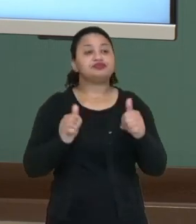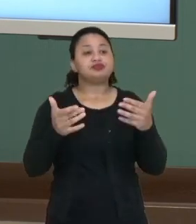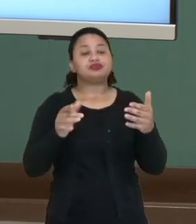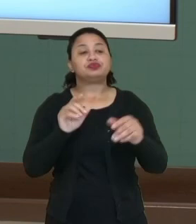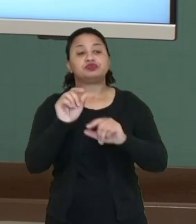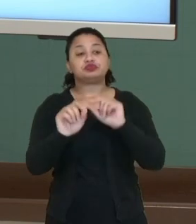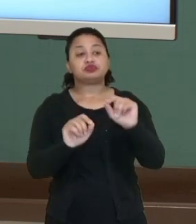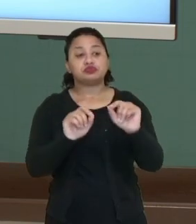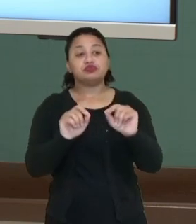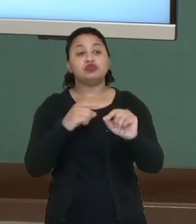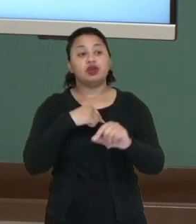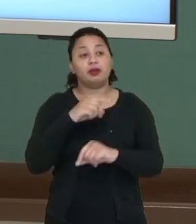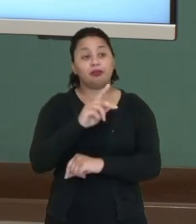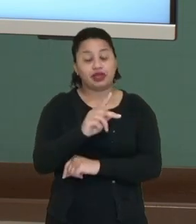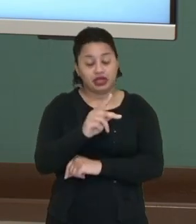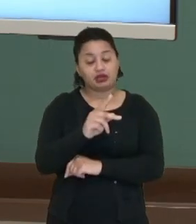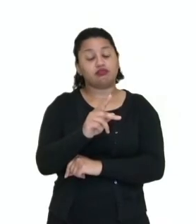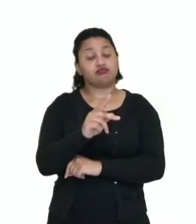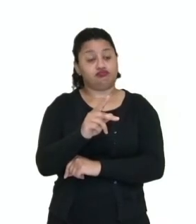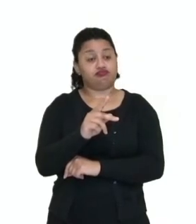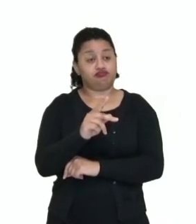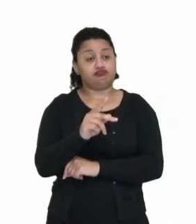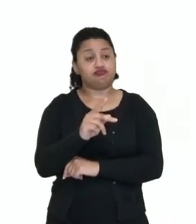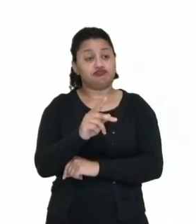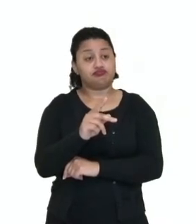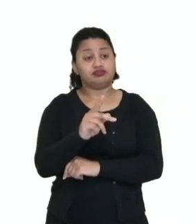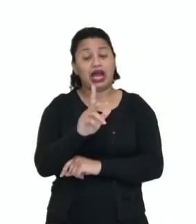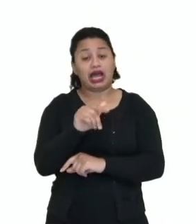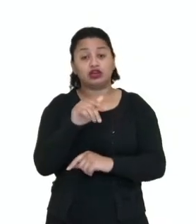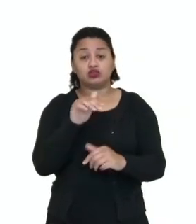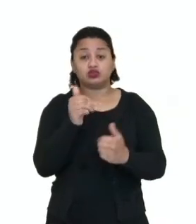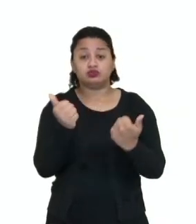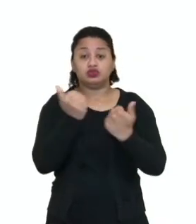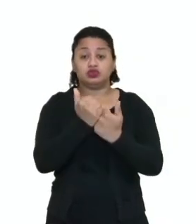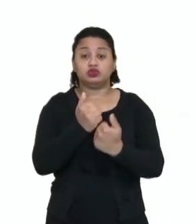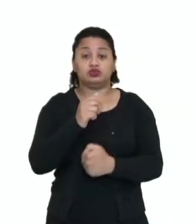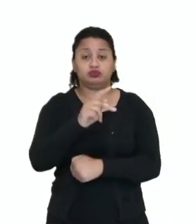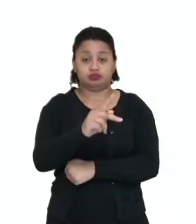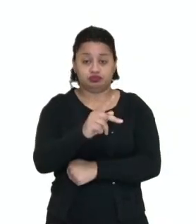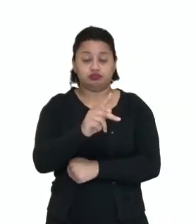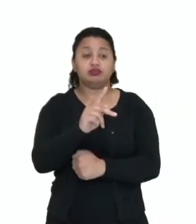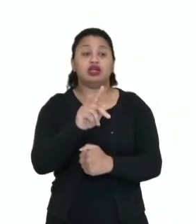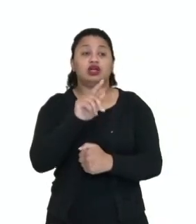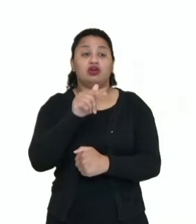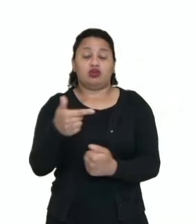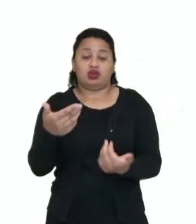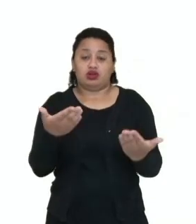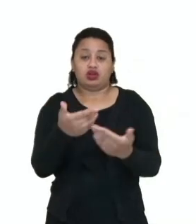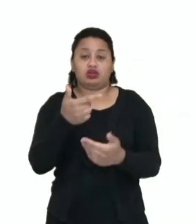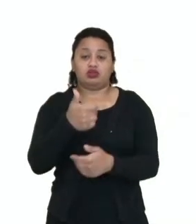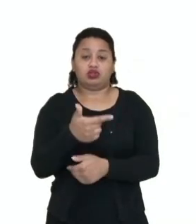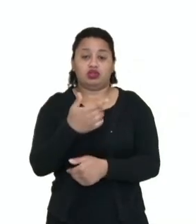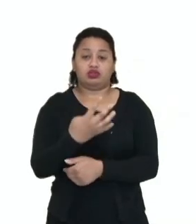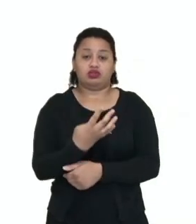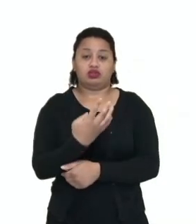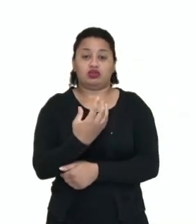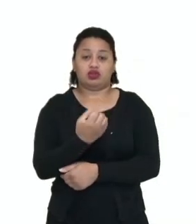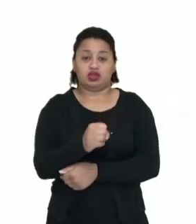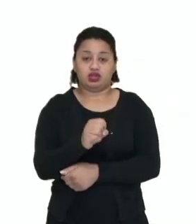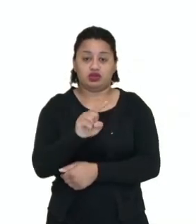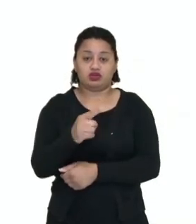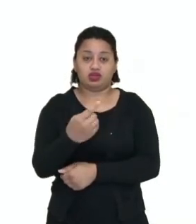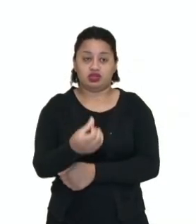Então, P é 5,28 vezes x. No lugar do P, apareceu a informação da pergunta, R$